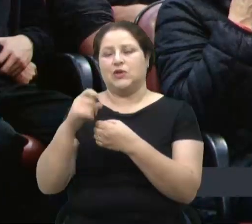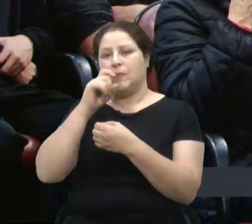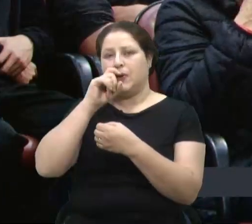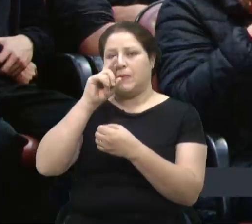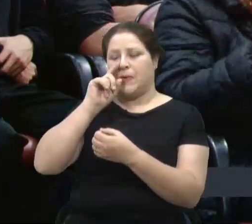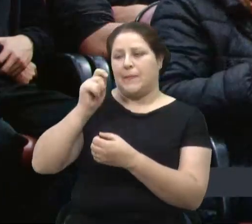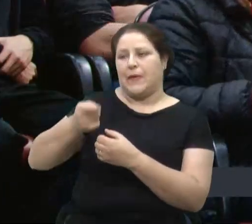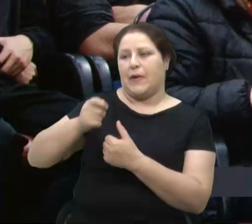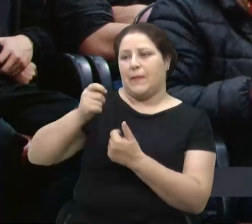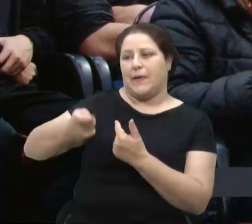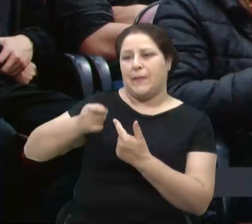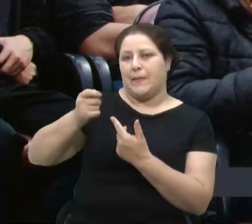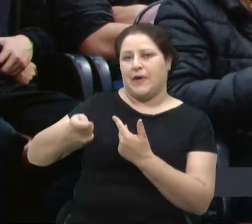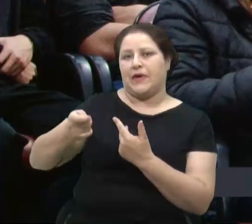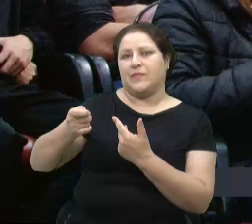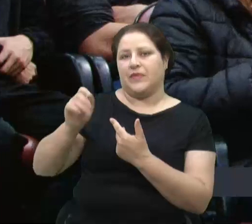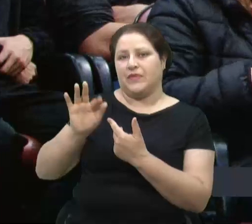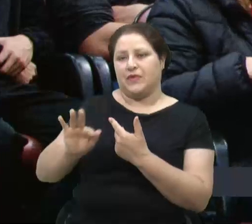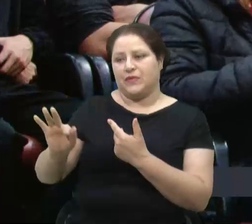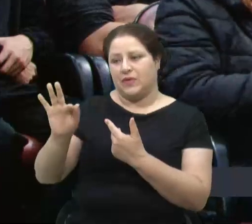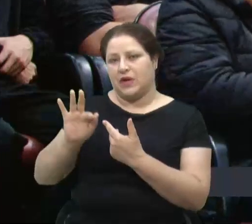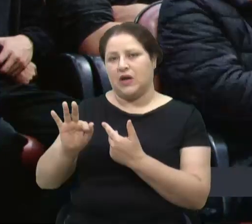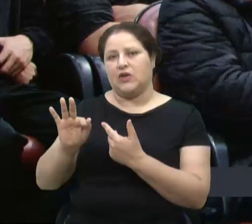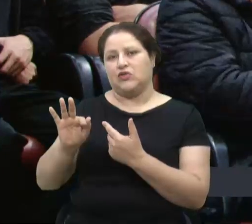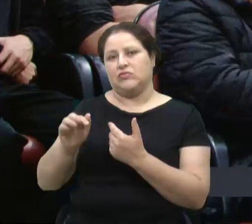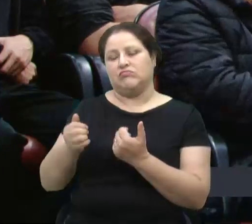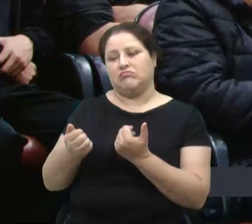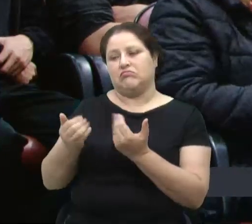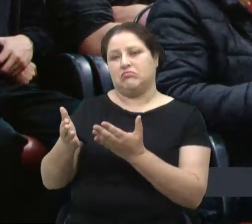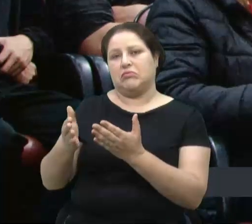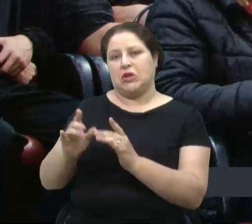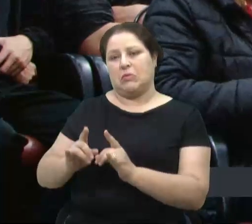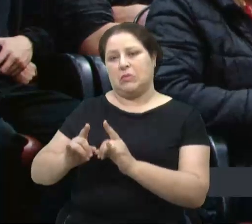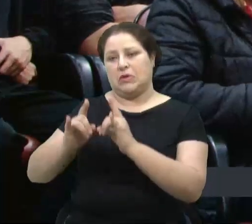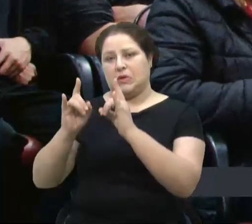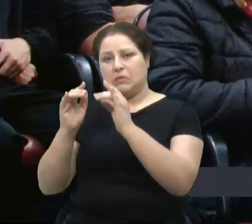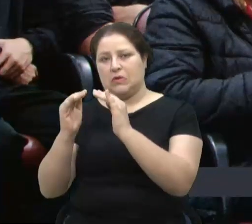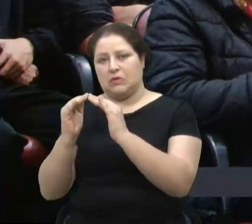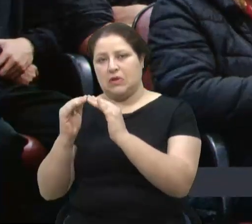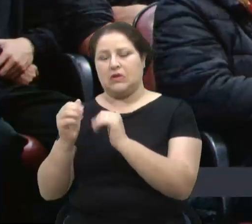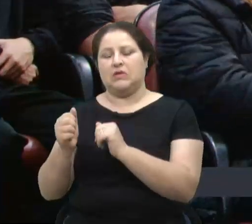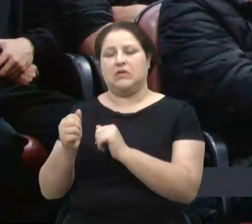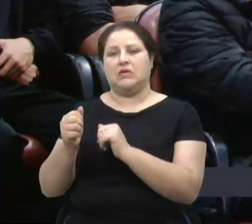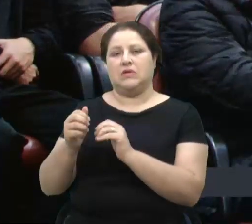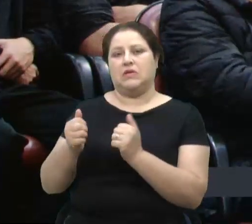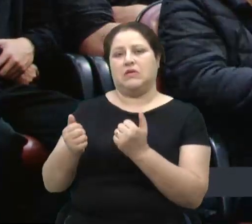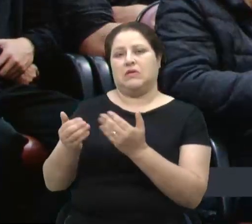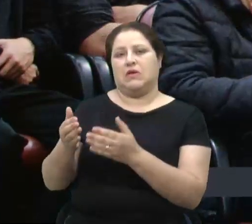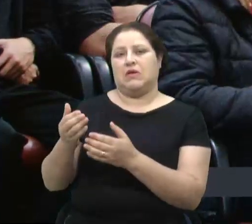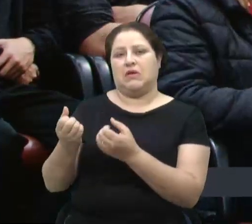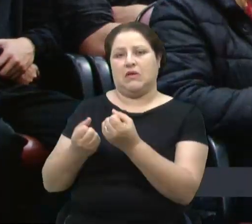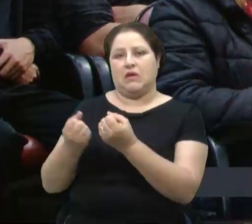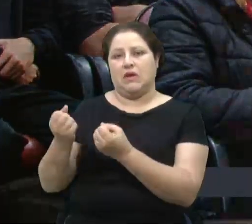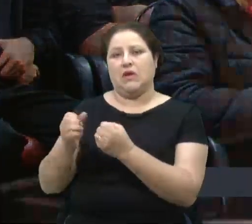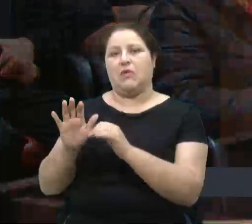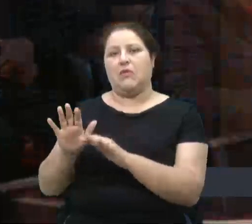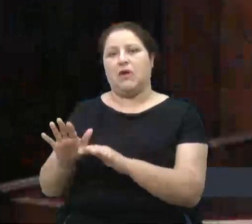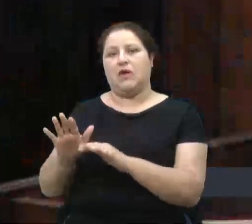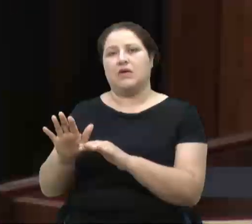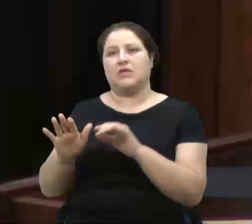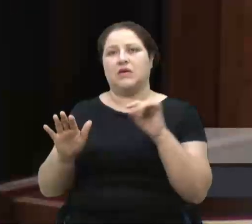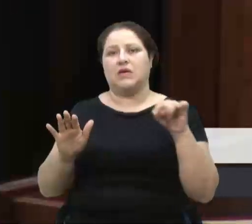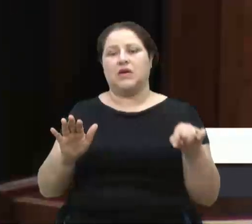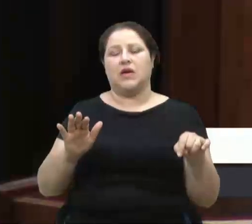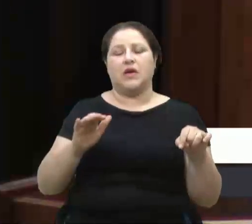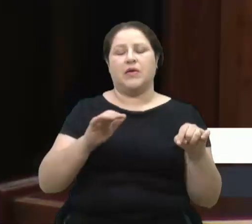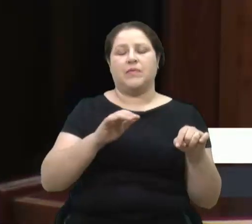dá um apartamento para esse jovem muitas vezes um carro e aquela propriedade não dá nada então existem um equívoco muito grande e